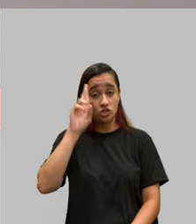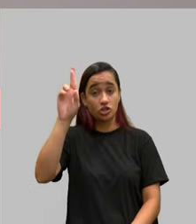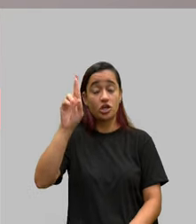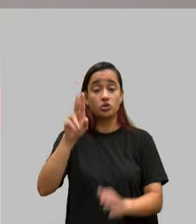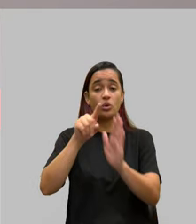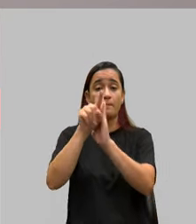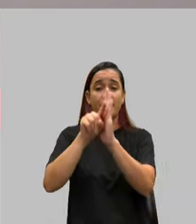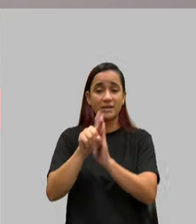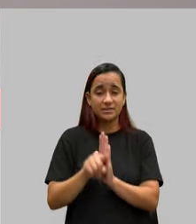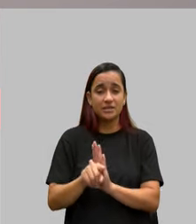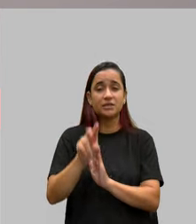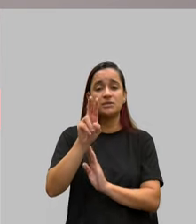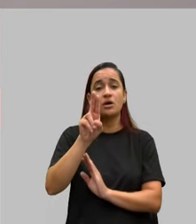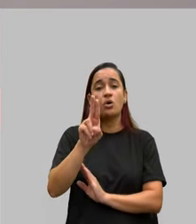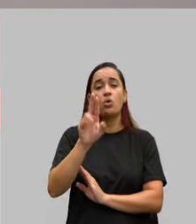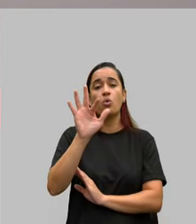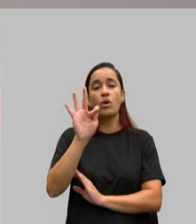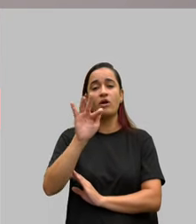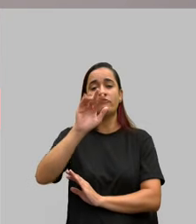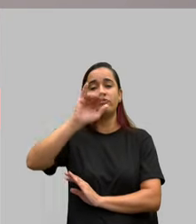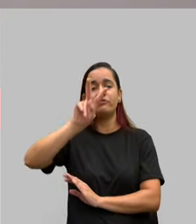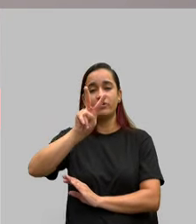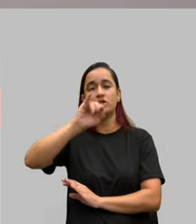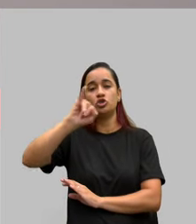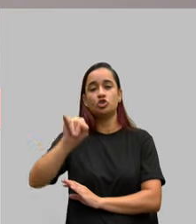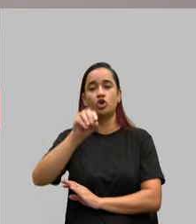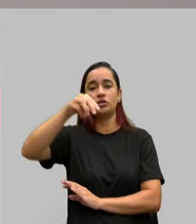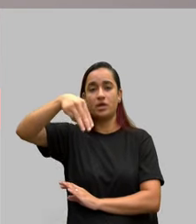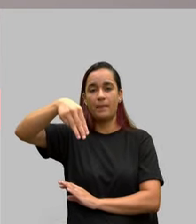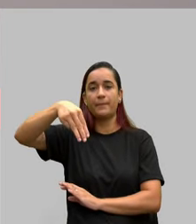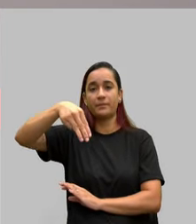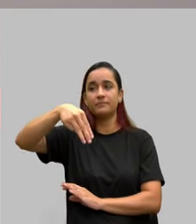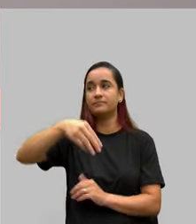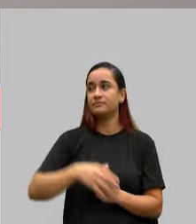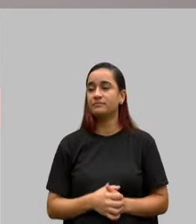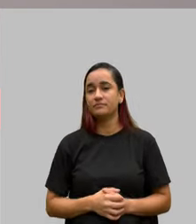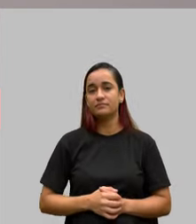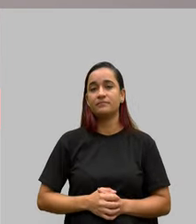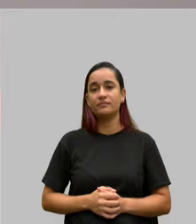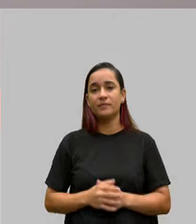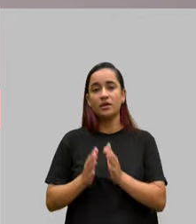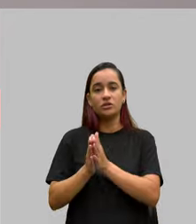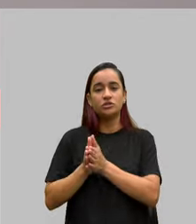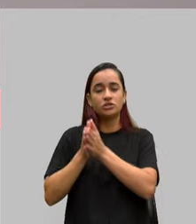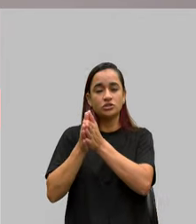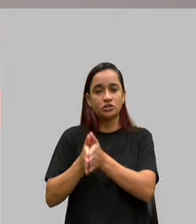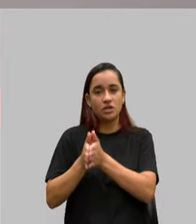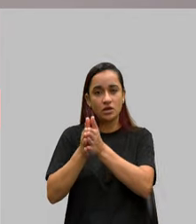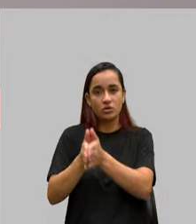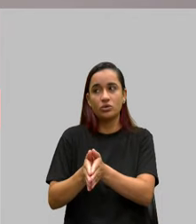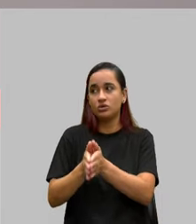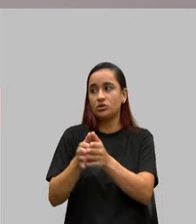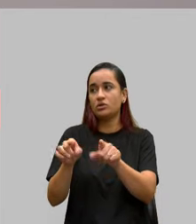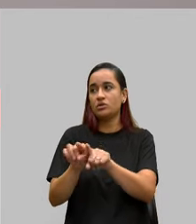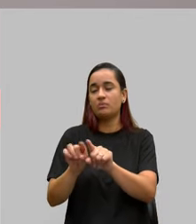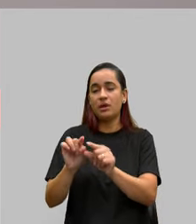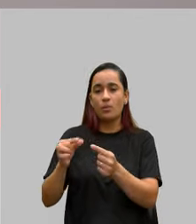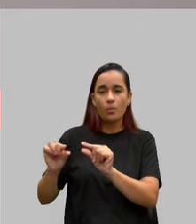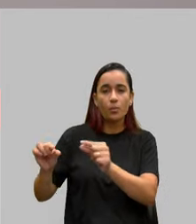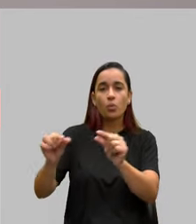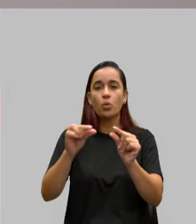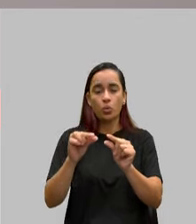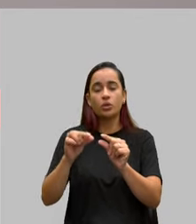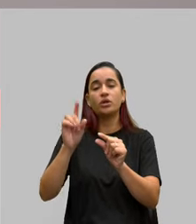Jequitinhonha e Mucuri representando Eron leiber bonadiman reitor da Universidade Federal dos Vales do